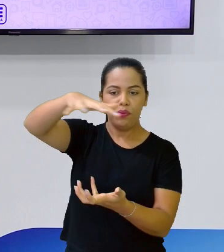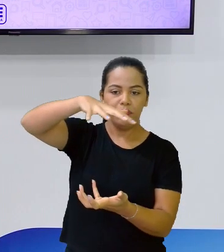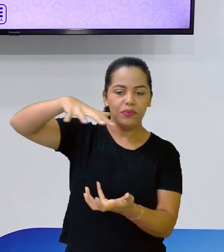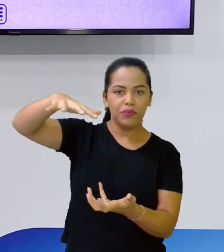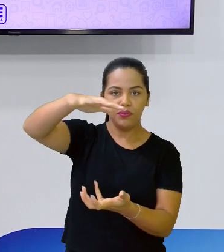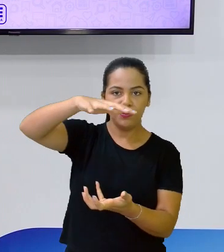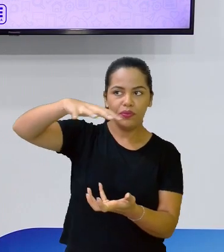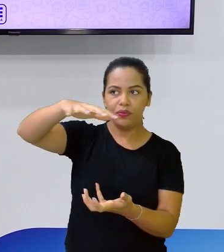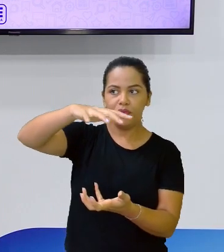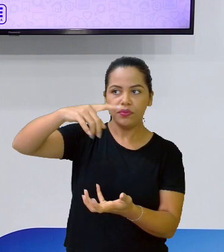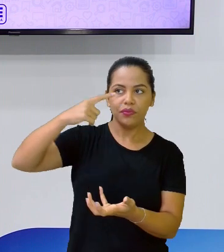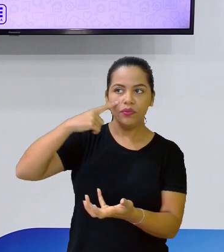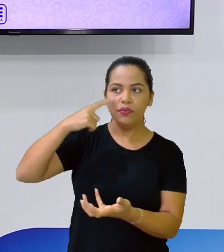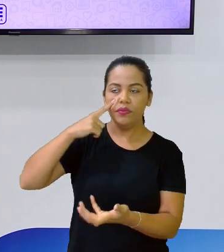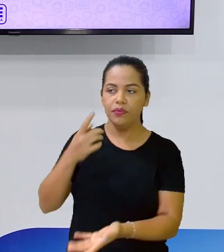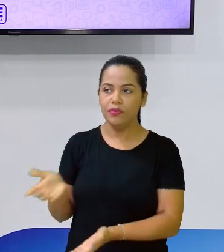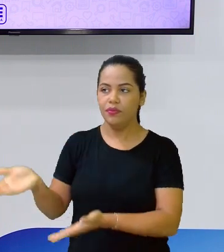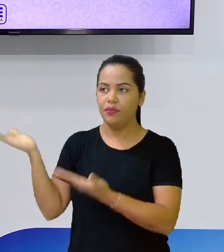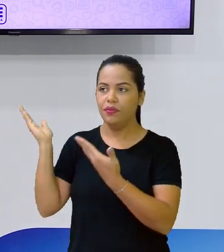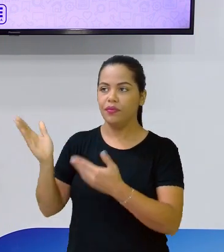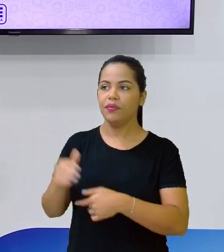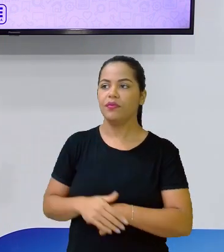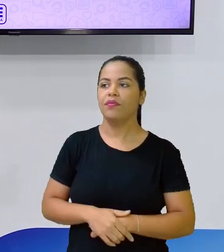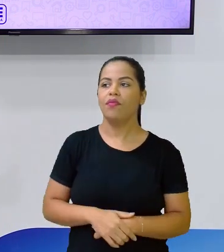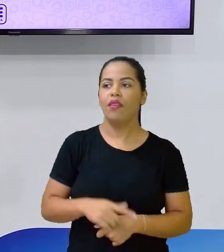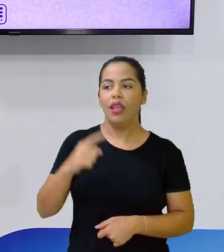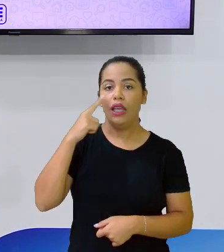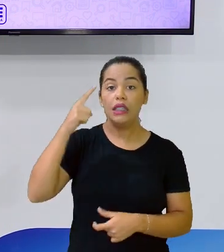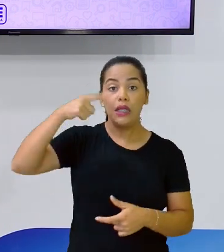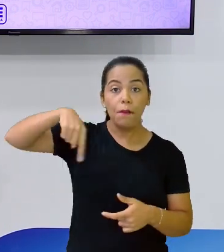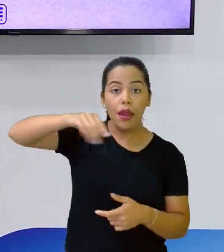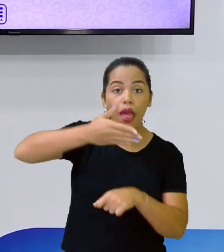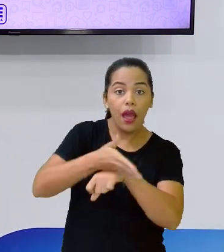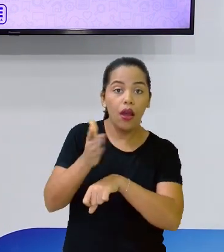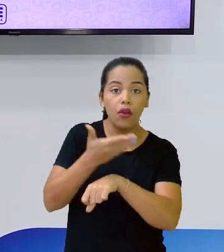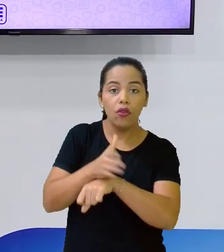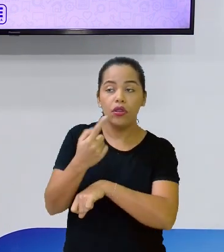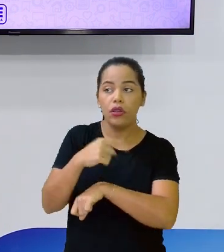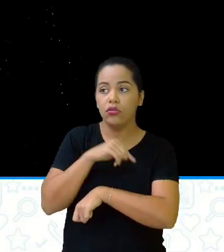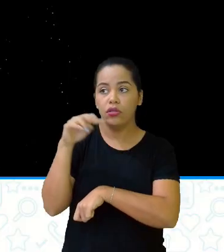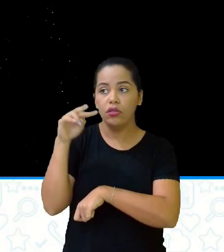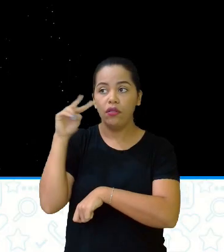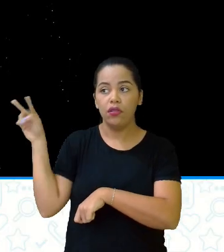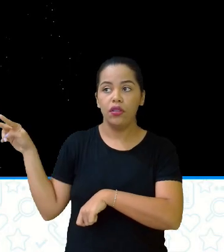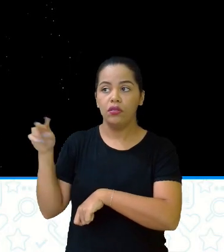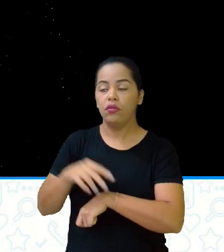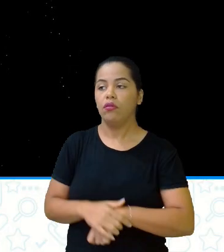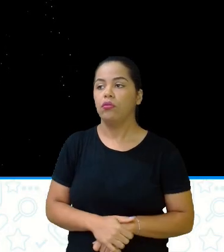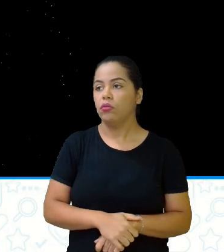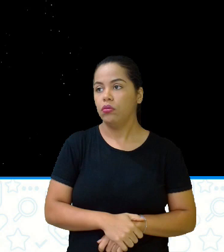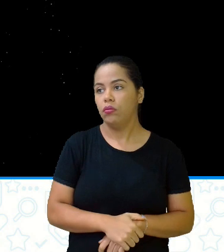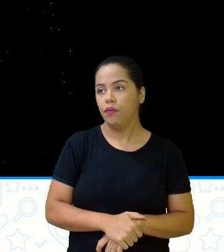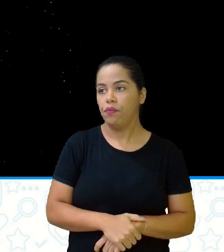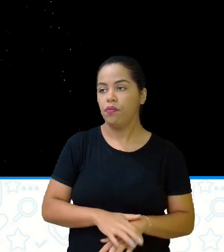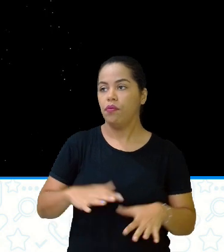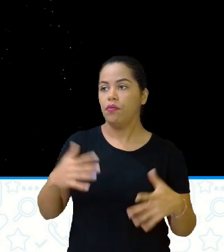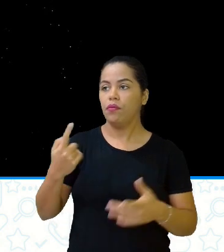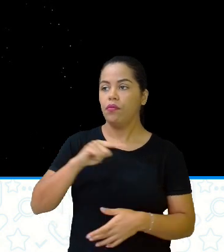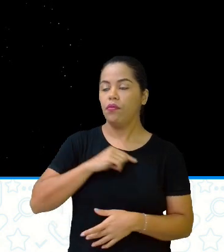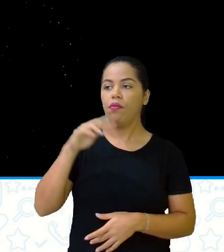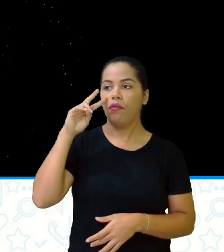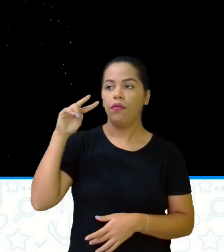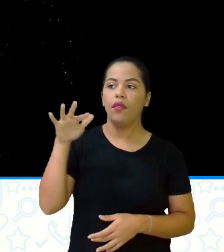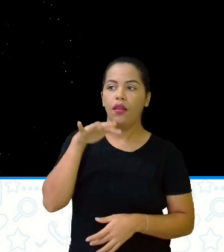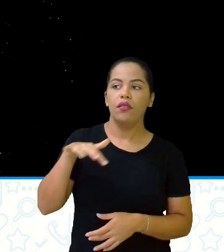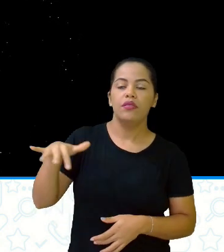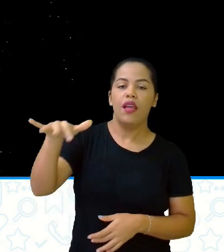acima, ó, nesse pontinho acima do nosso planeta, que é o que a gente está vendo aqui, ó, através dessa exibição da Terra. A gente está vendo essa área aqui